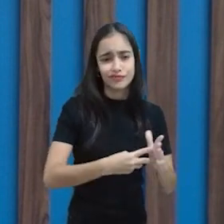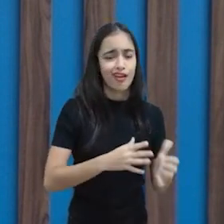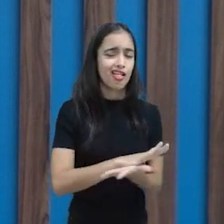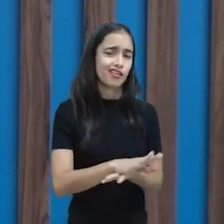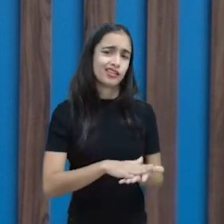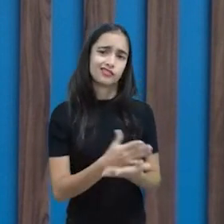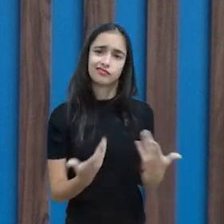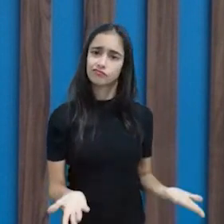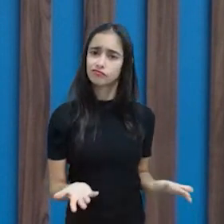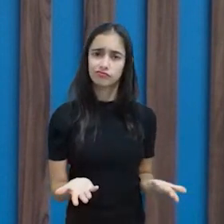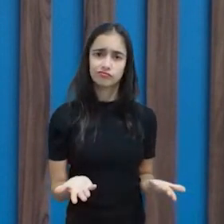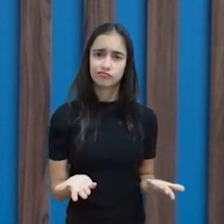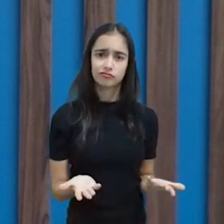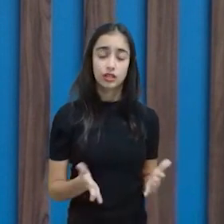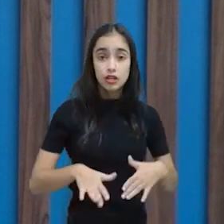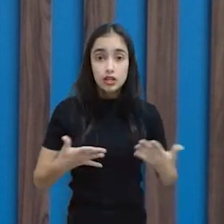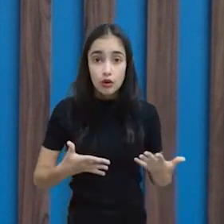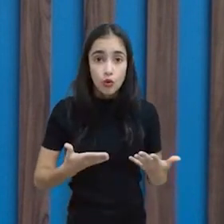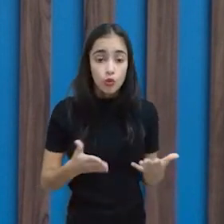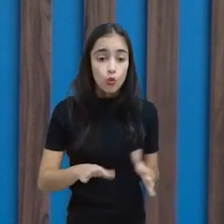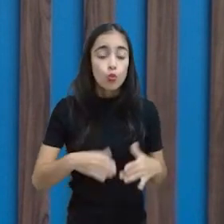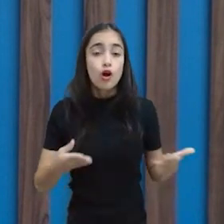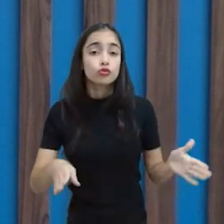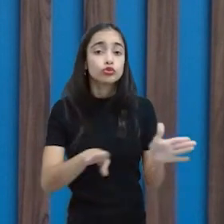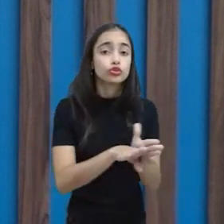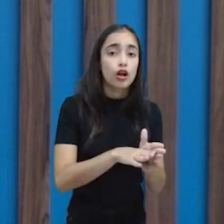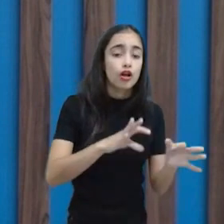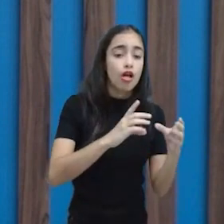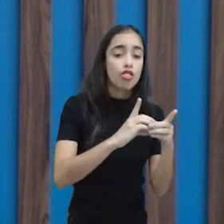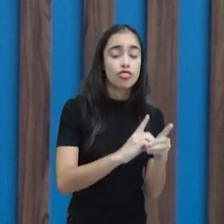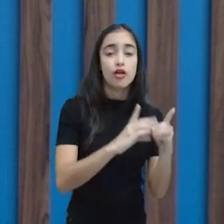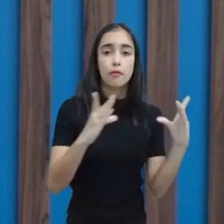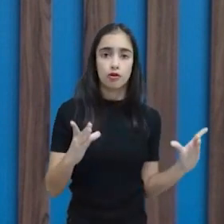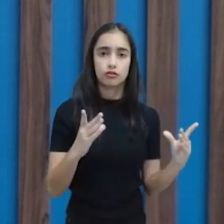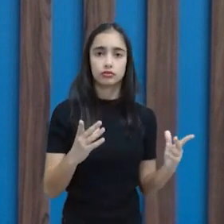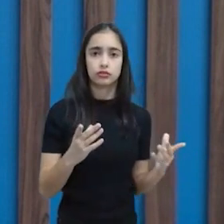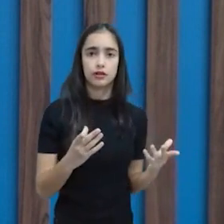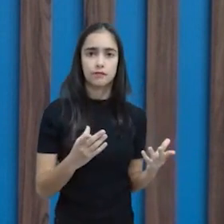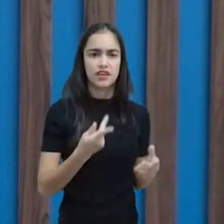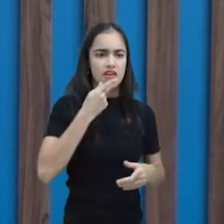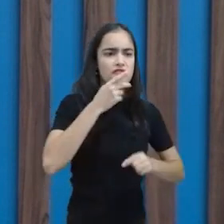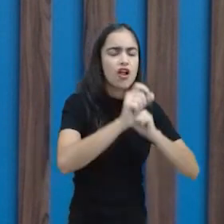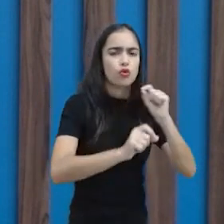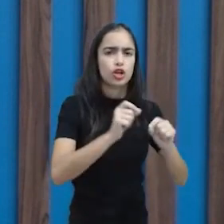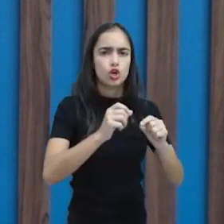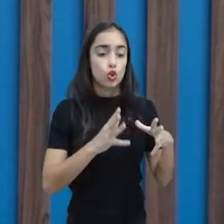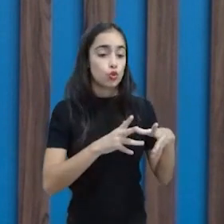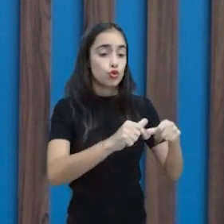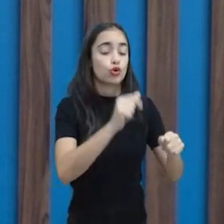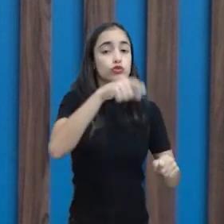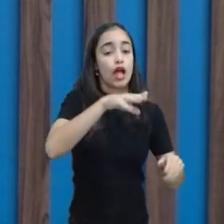né? Então, quando vem a democracia, que vem a legislação e vem dizer para a gente que todos somos